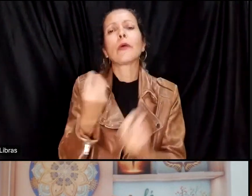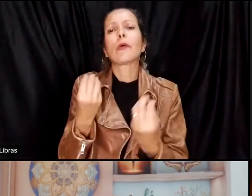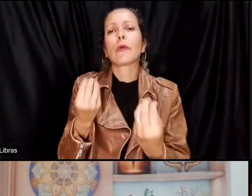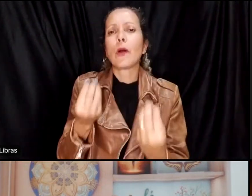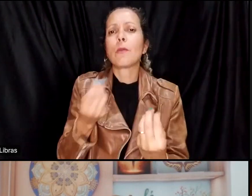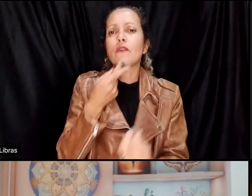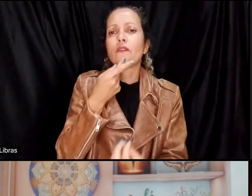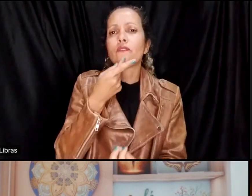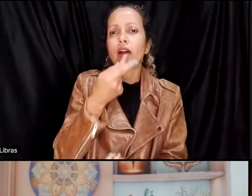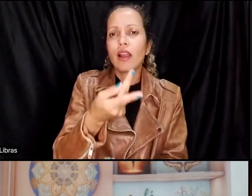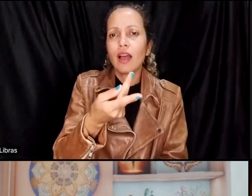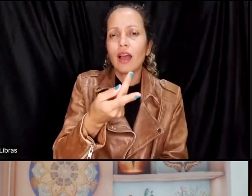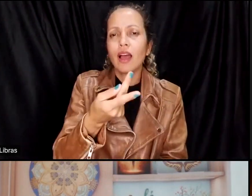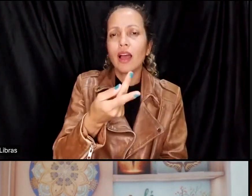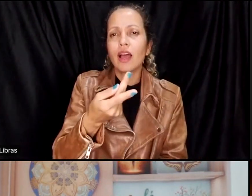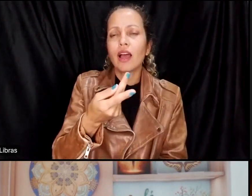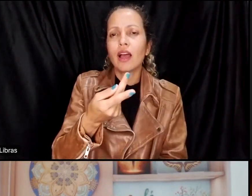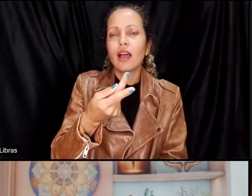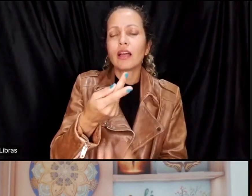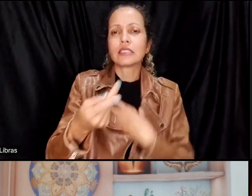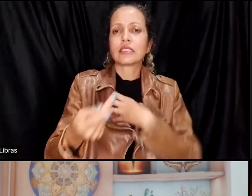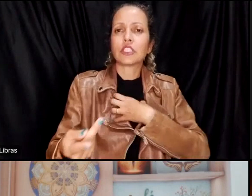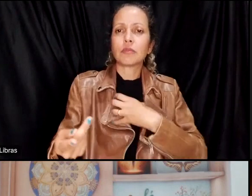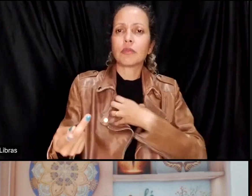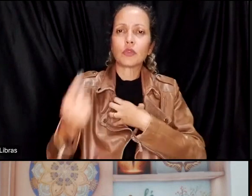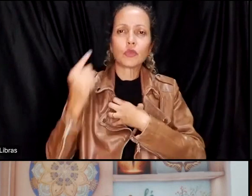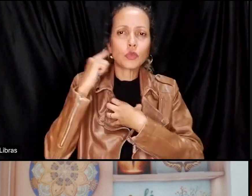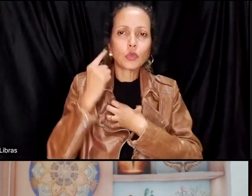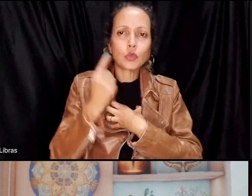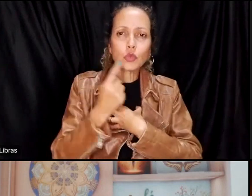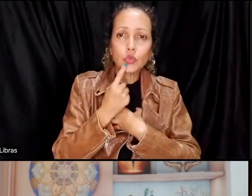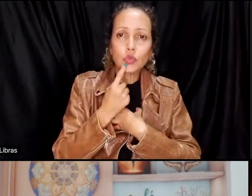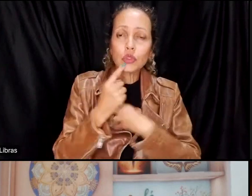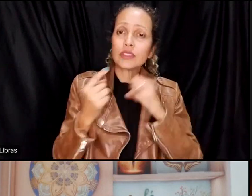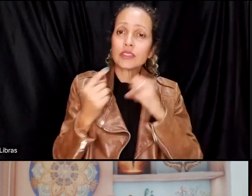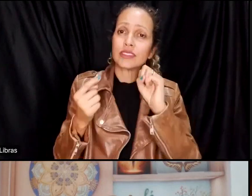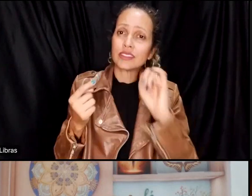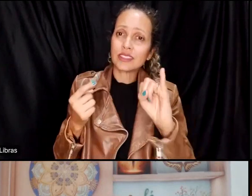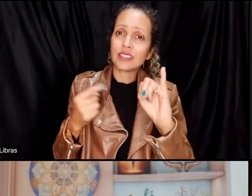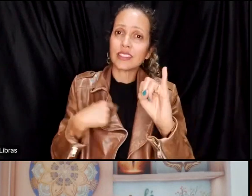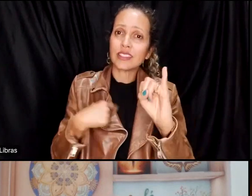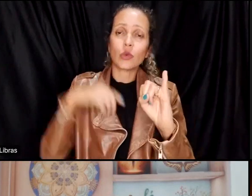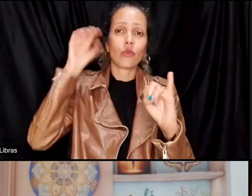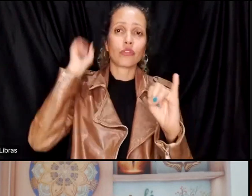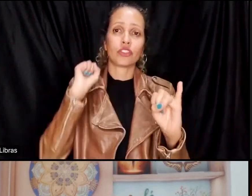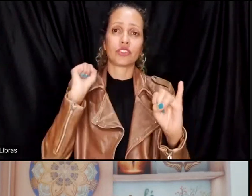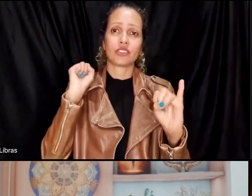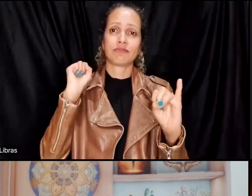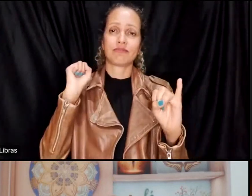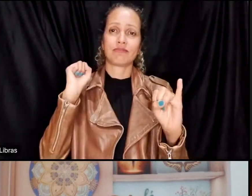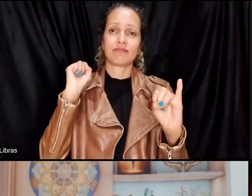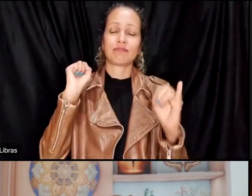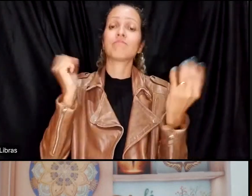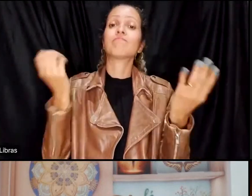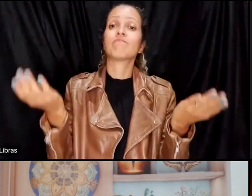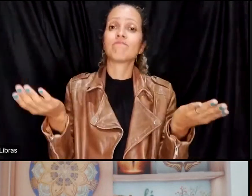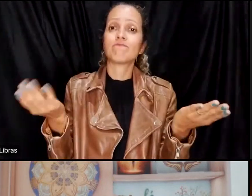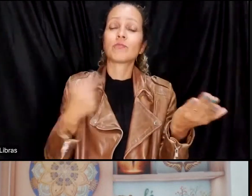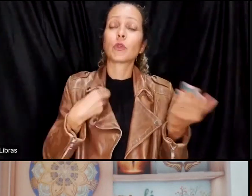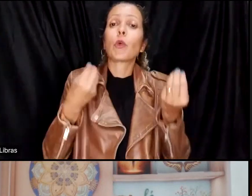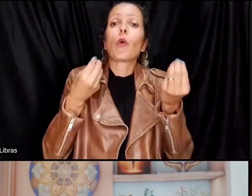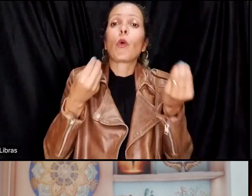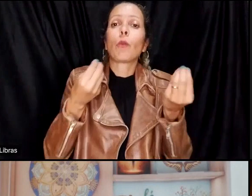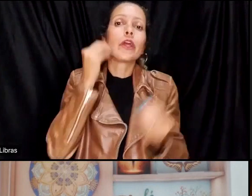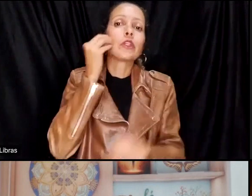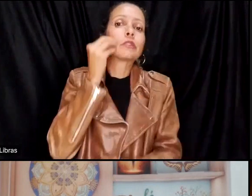falar de algo que eu não tenho propriedade para falar. Porque, assim, é